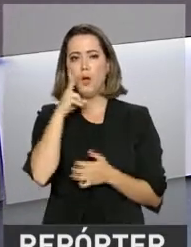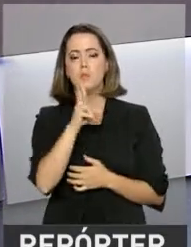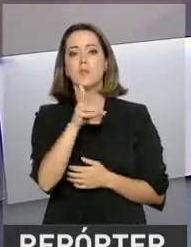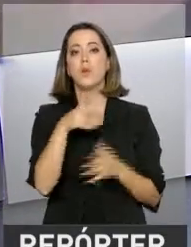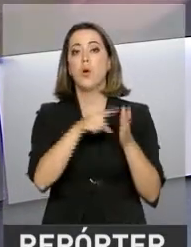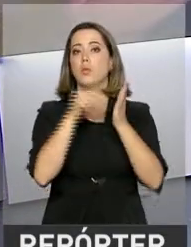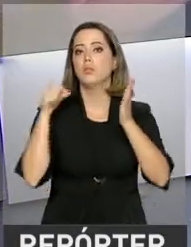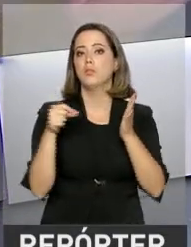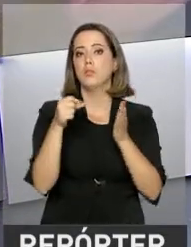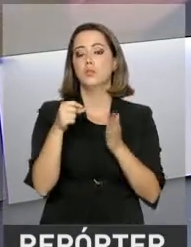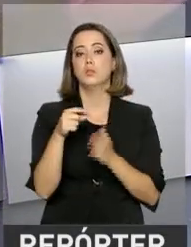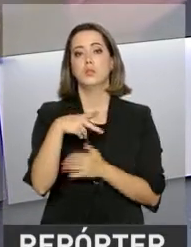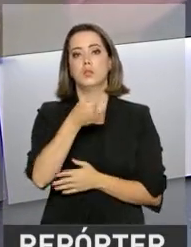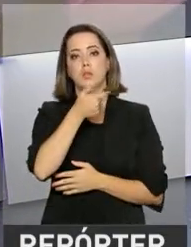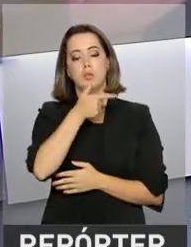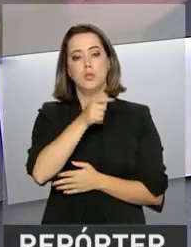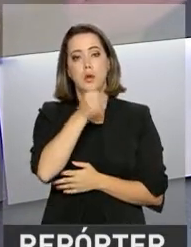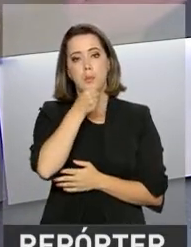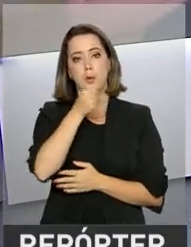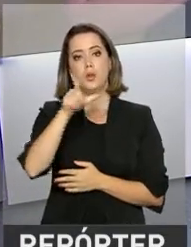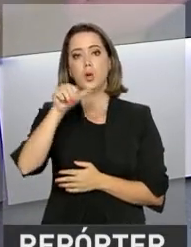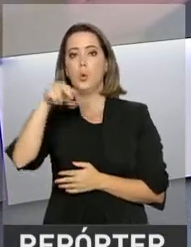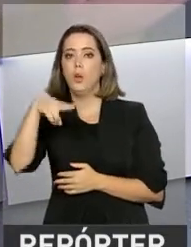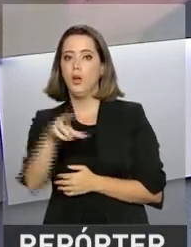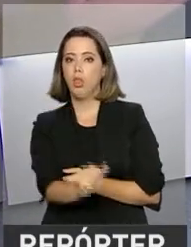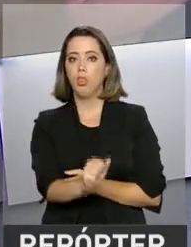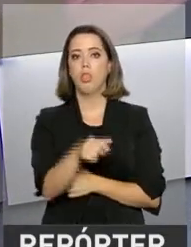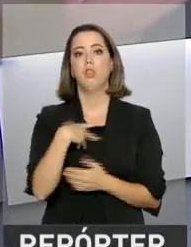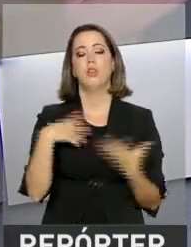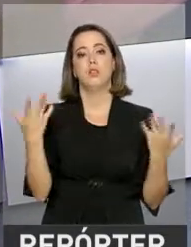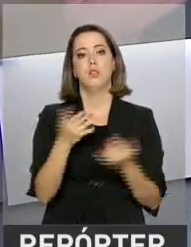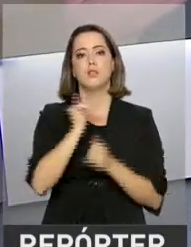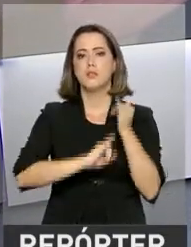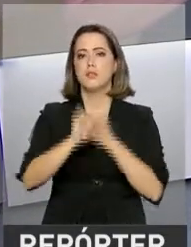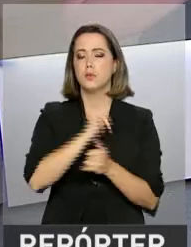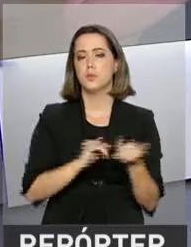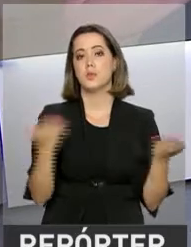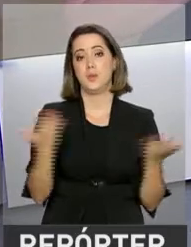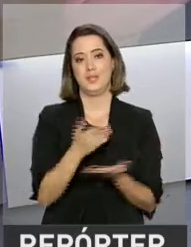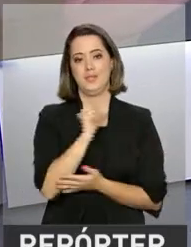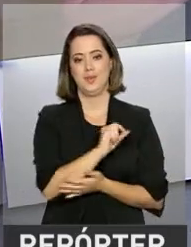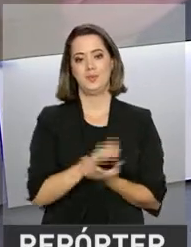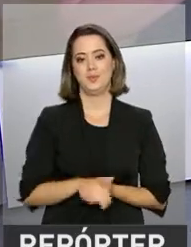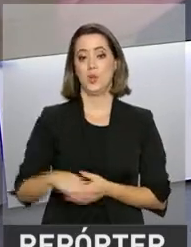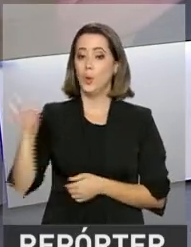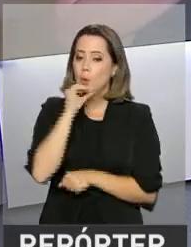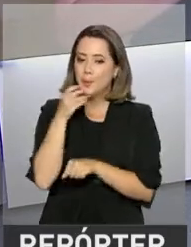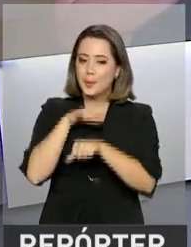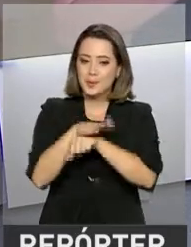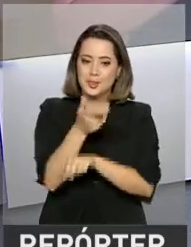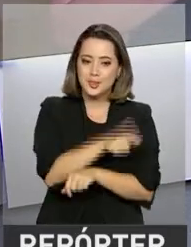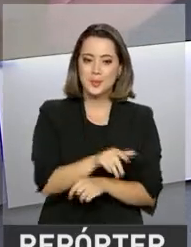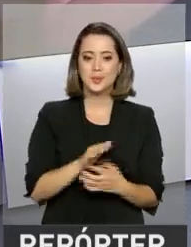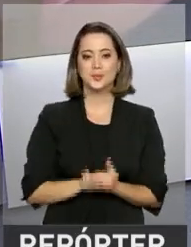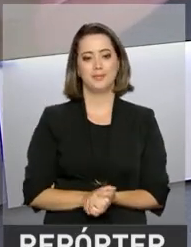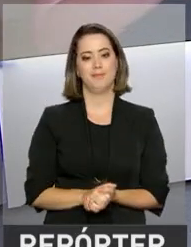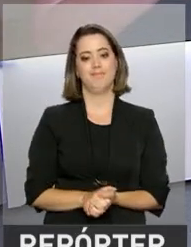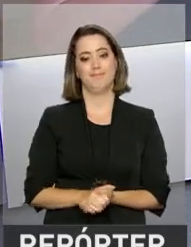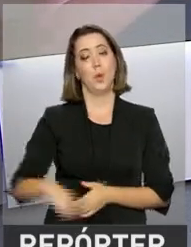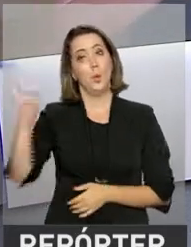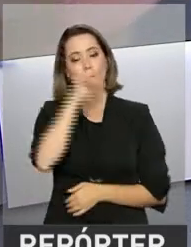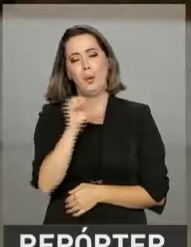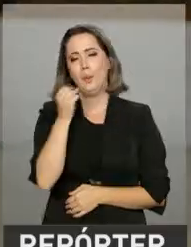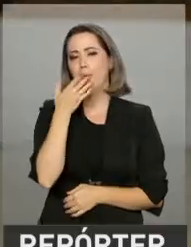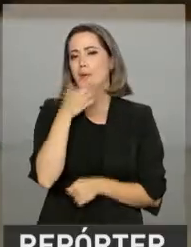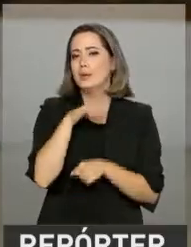vivo ao palácio do planalto com a repórter luana carne que tem as informações para a gente o aluno a boa noite mais uma vez o ala roberto boa